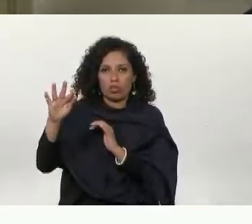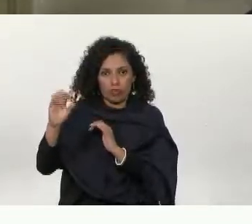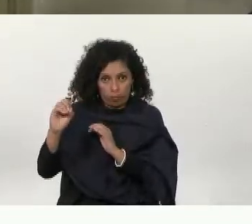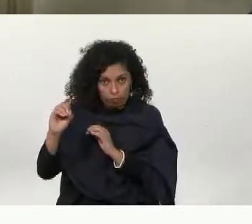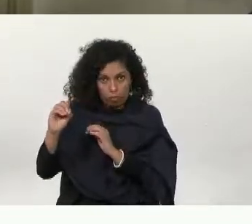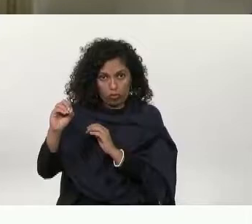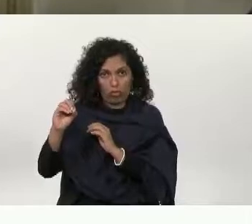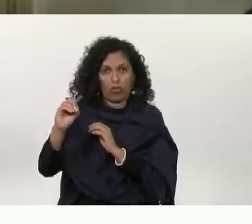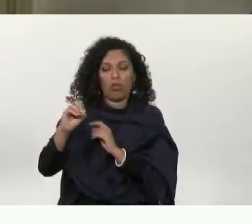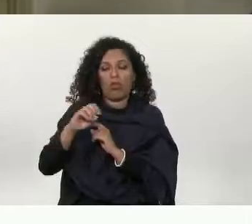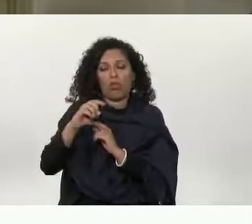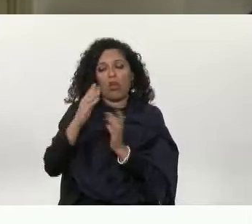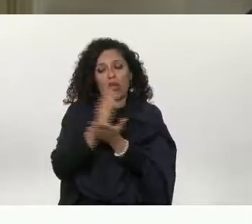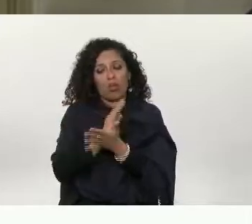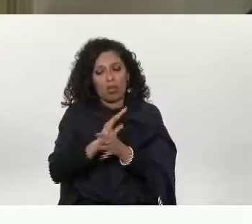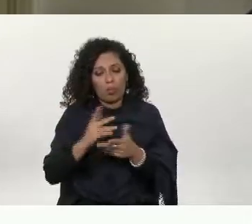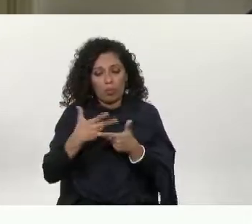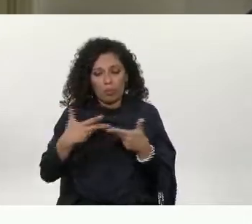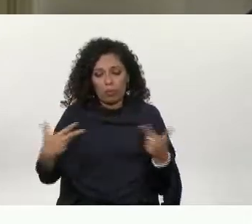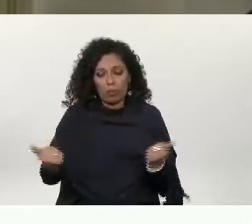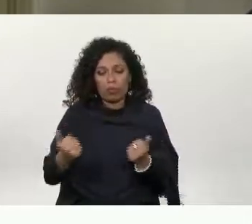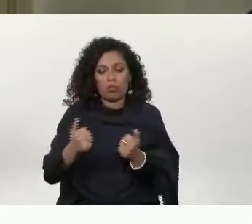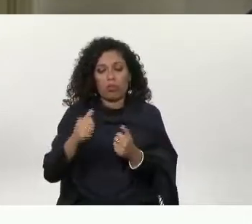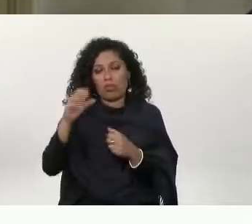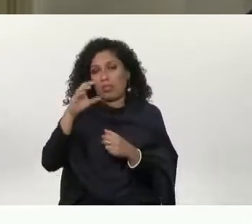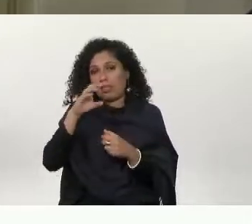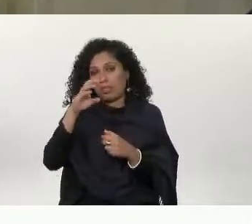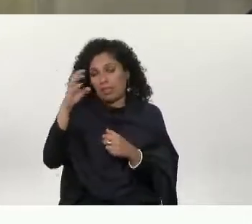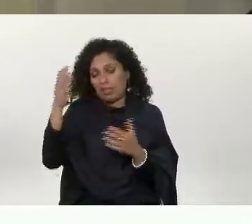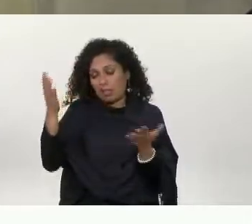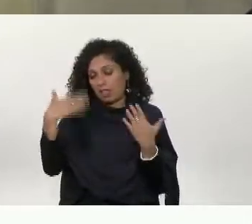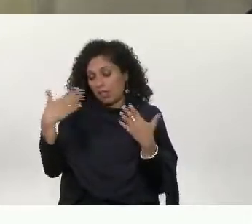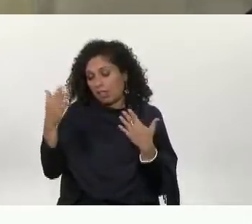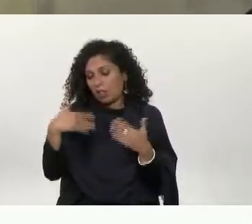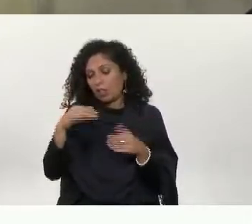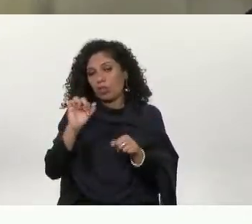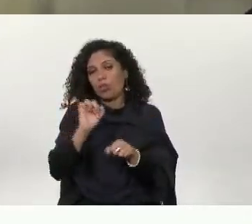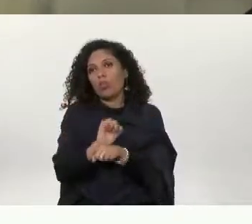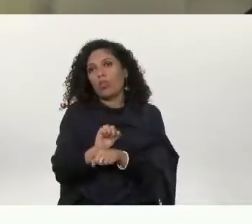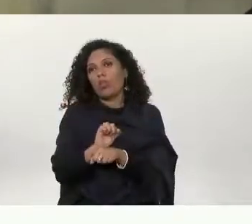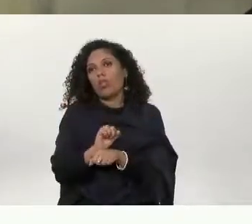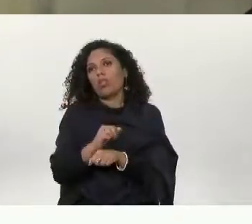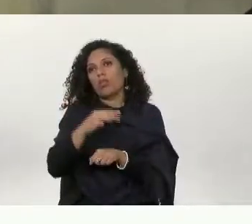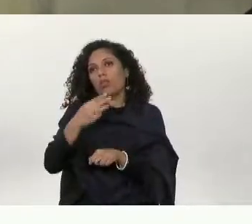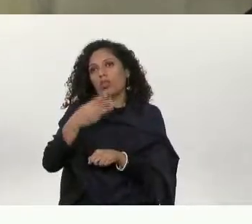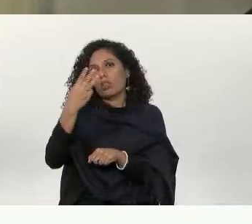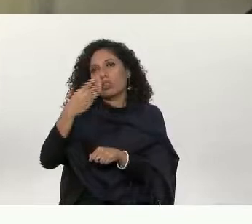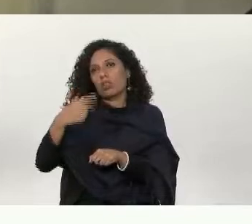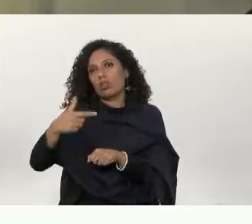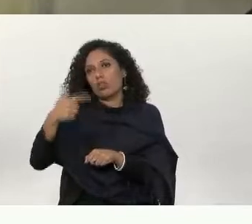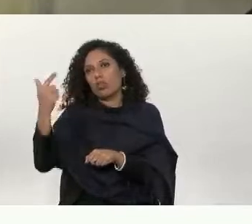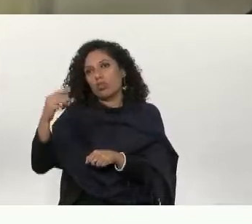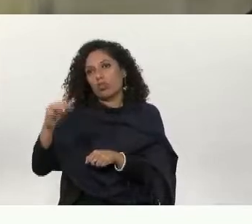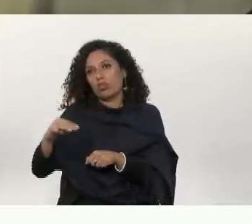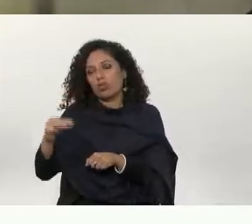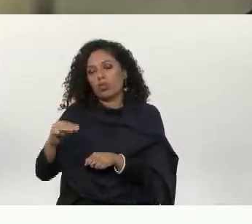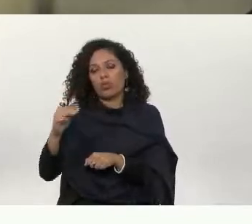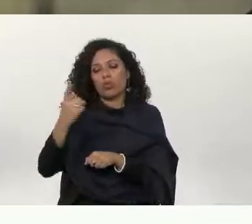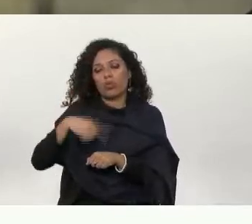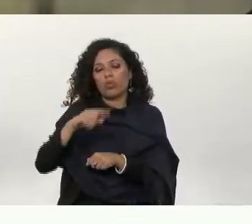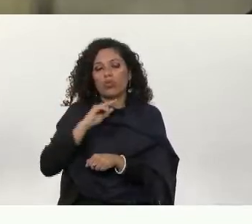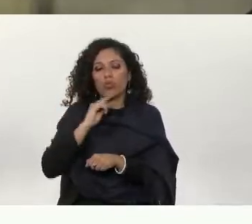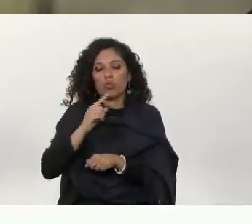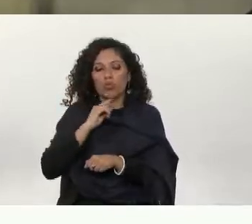era do aparelho, ele esquentava, e ele, então, parava o registro com 2 minutos de registro. Então, a gente realmente não conseguia